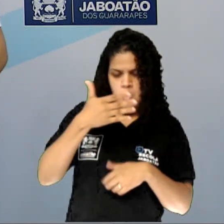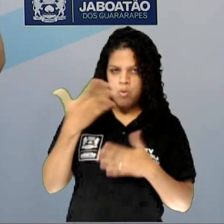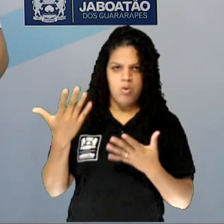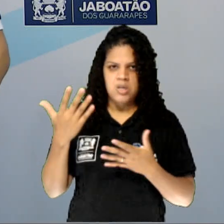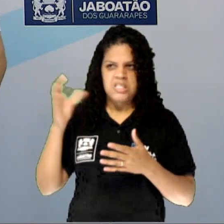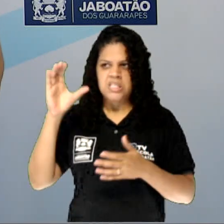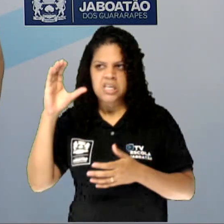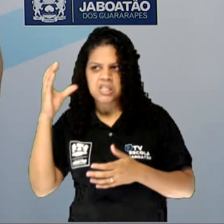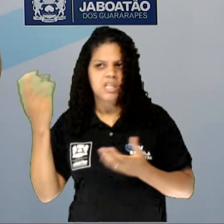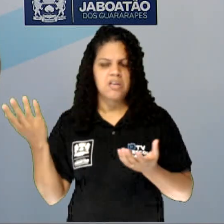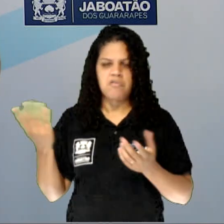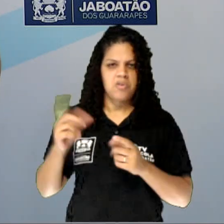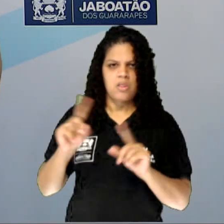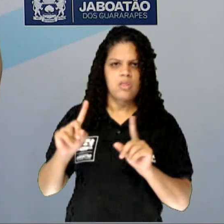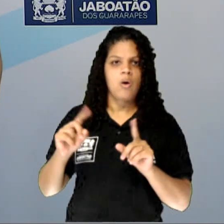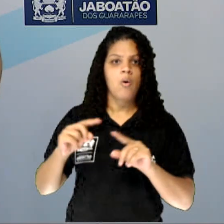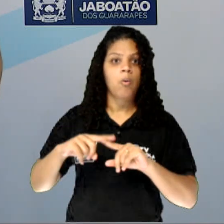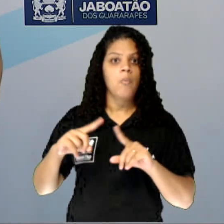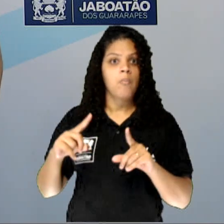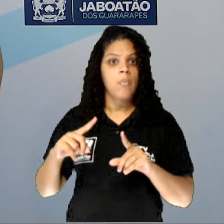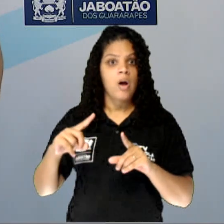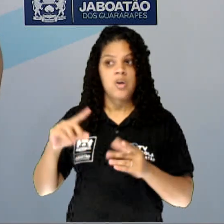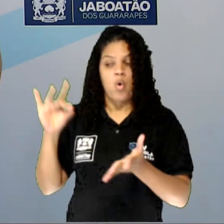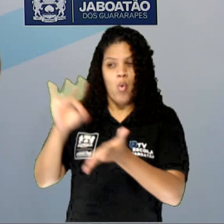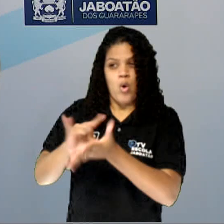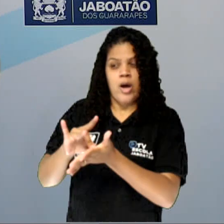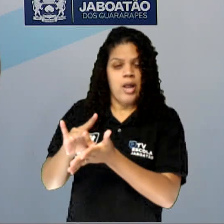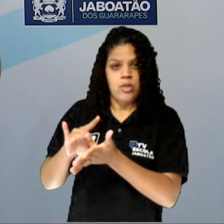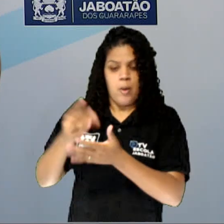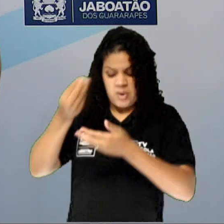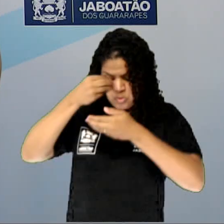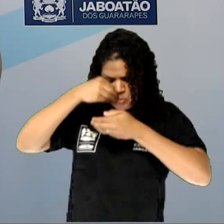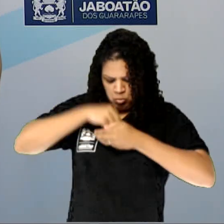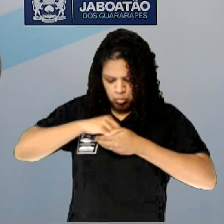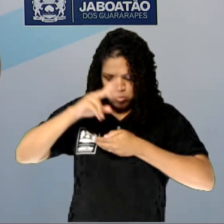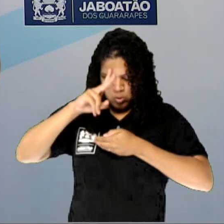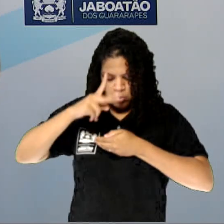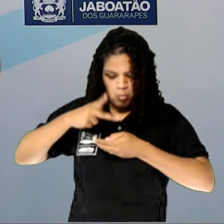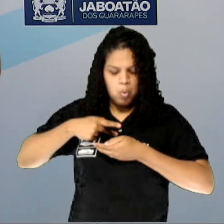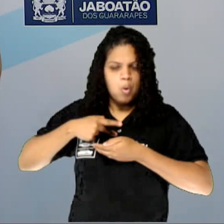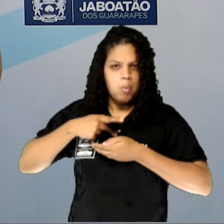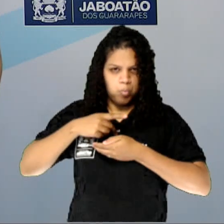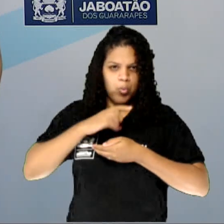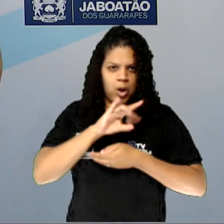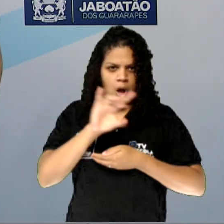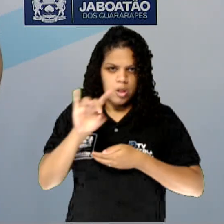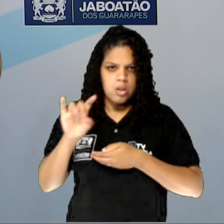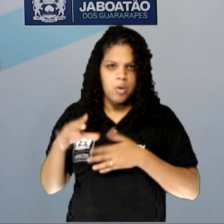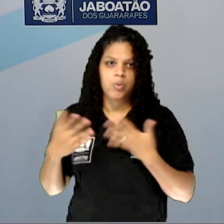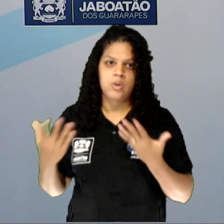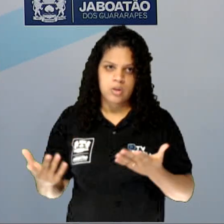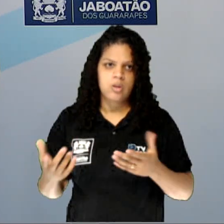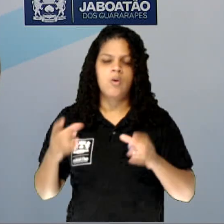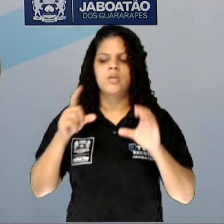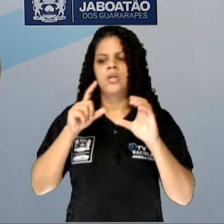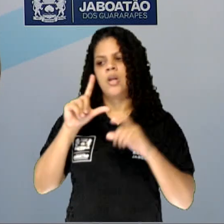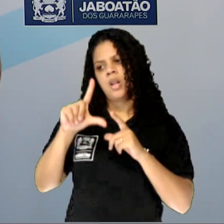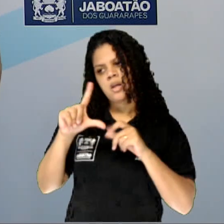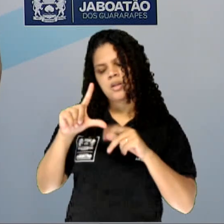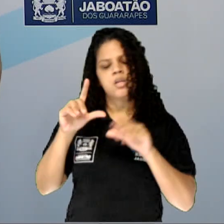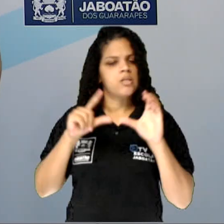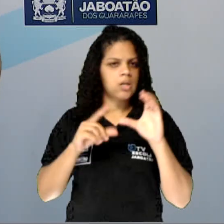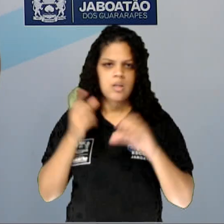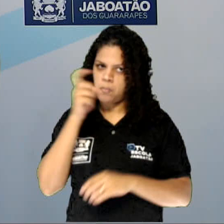científica. Não é algo concreto. O subjetivo é mais íntimo de nós, ok? Portanto, esse item também não responde a nossa